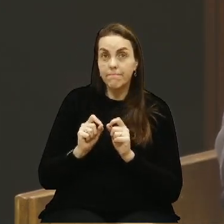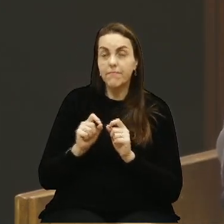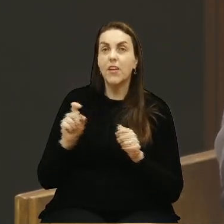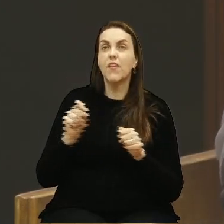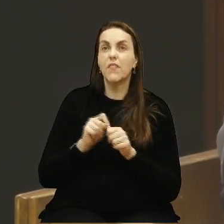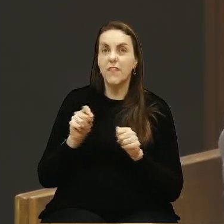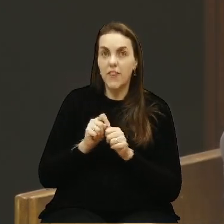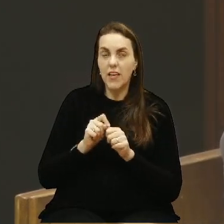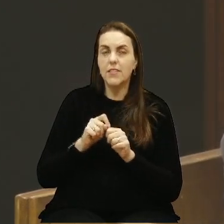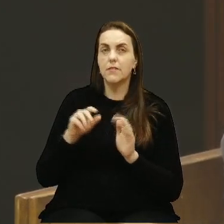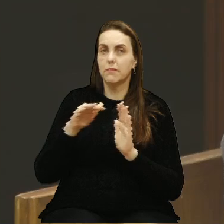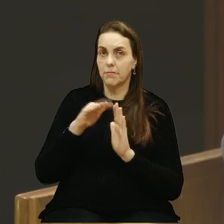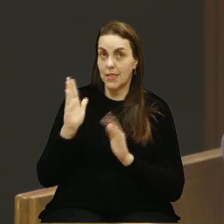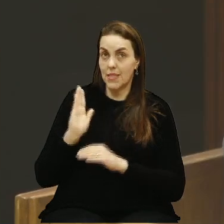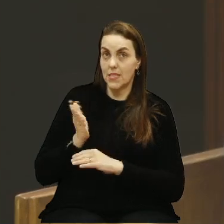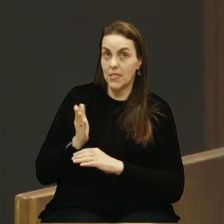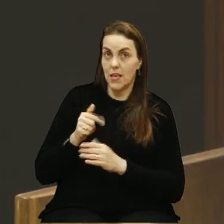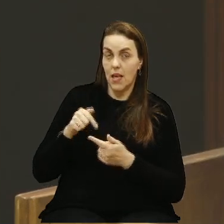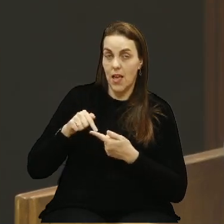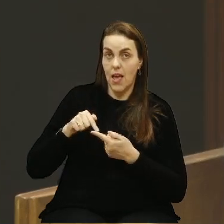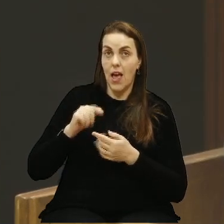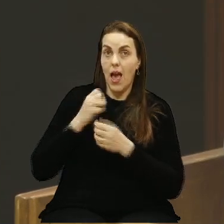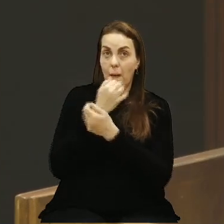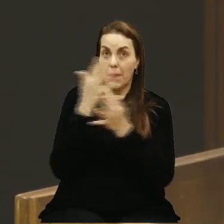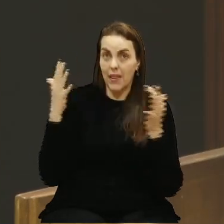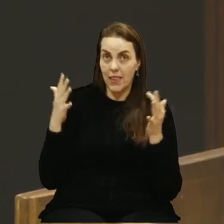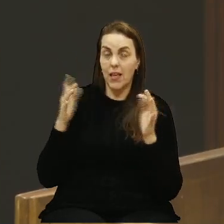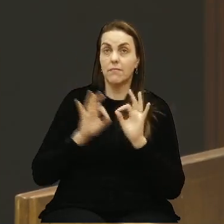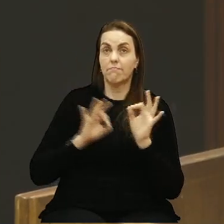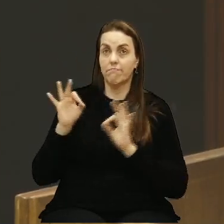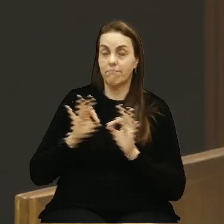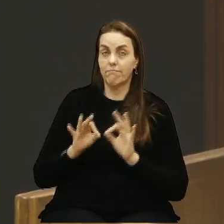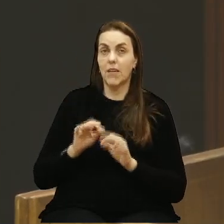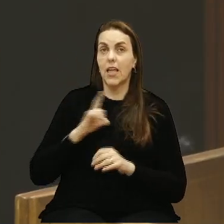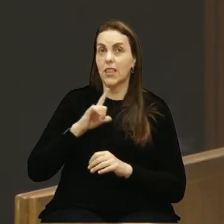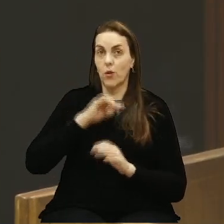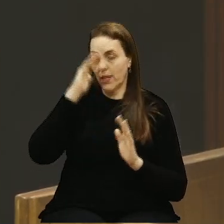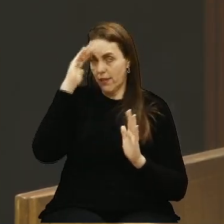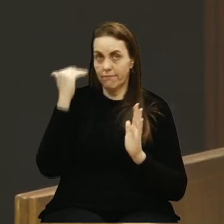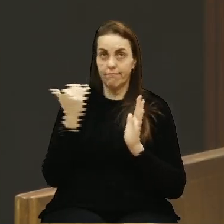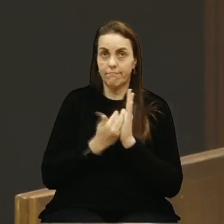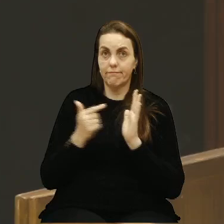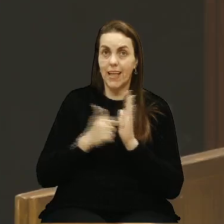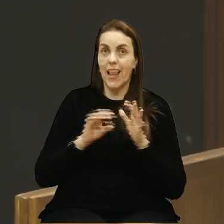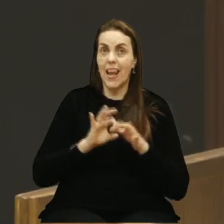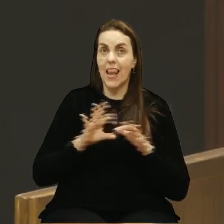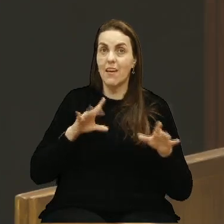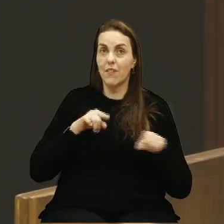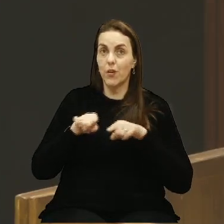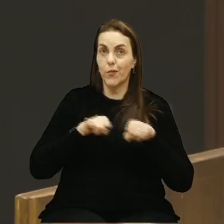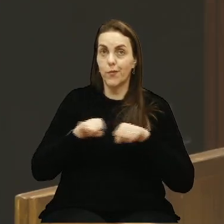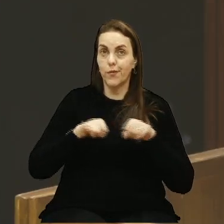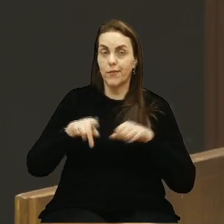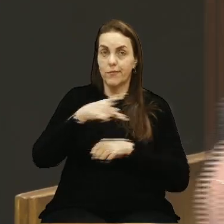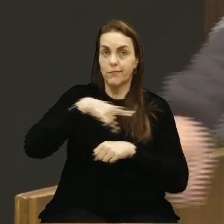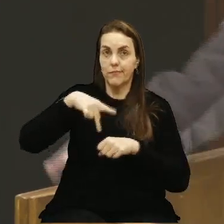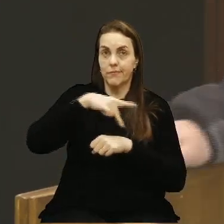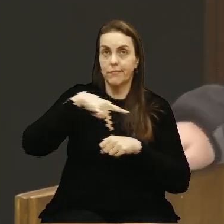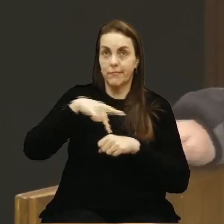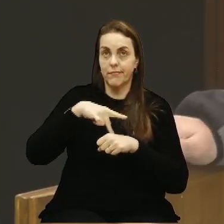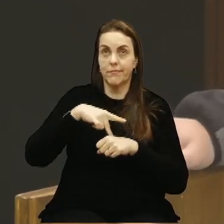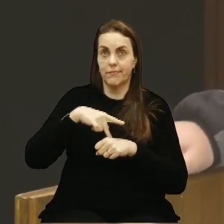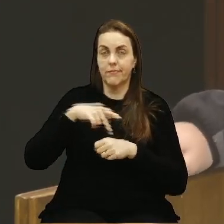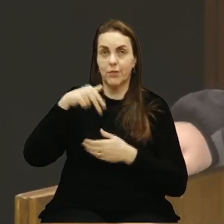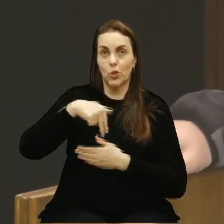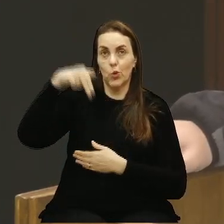sanções ambientais e porque não está cumprindo a livre concorrência com os países do norte